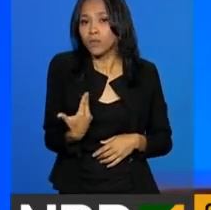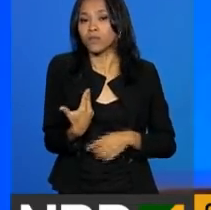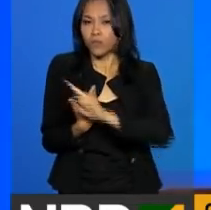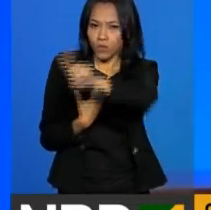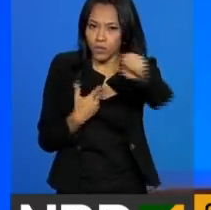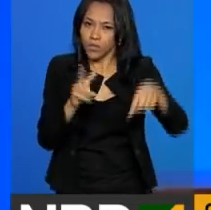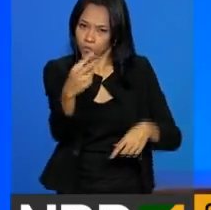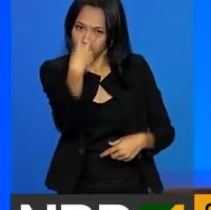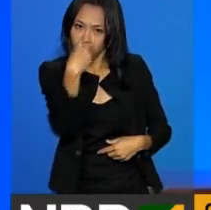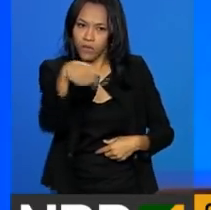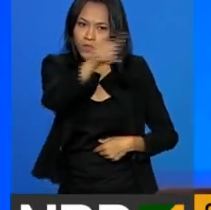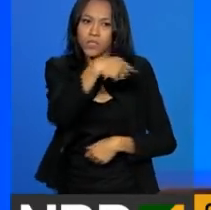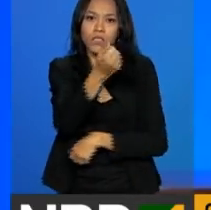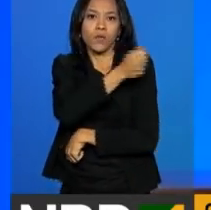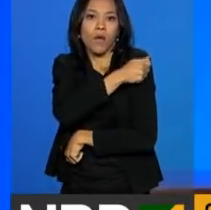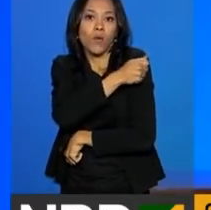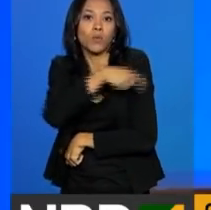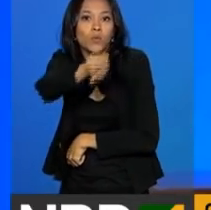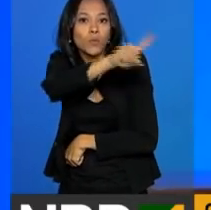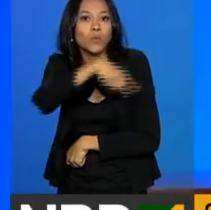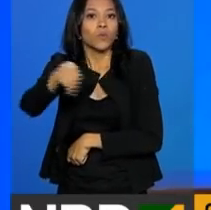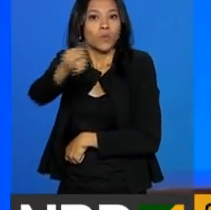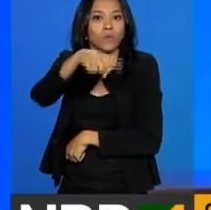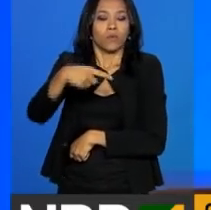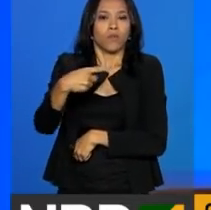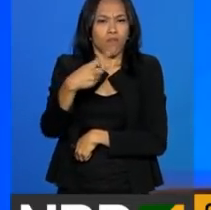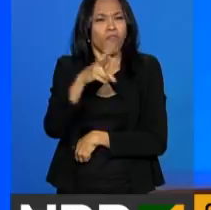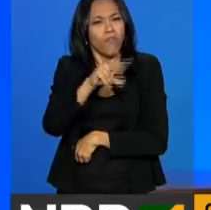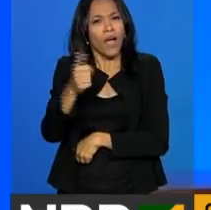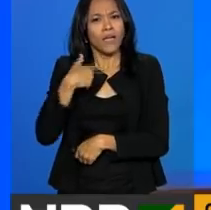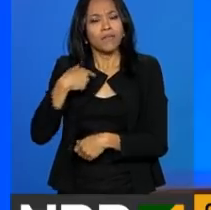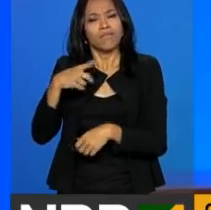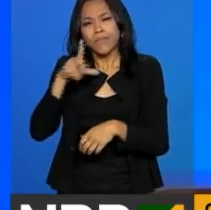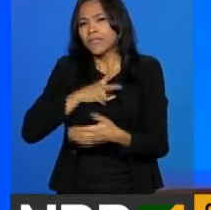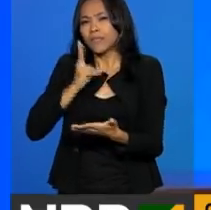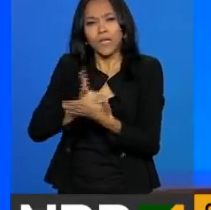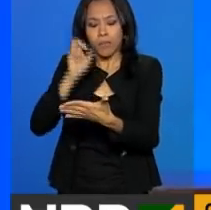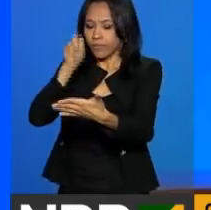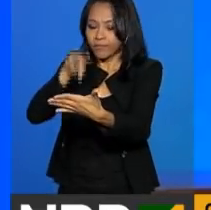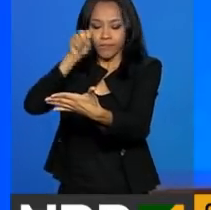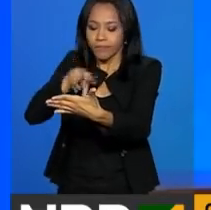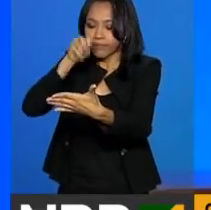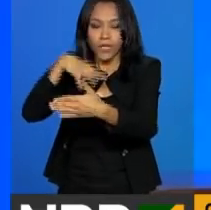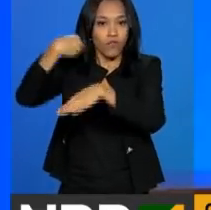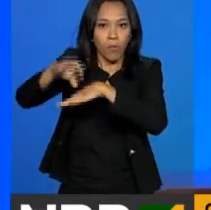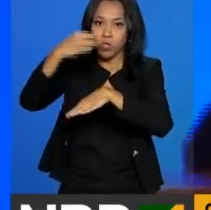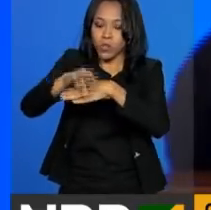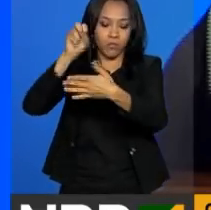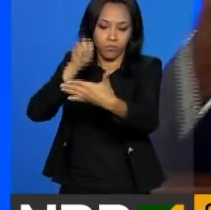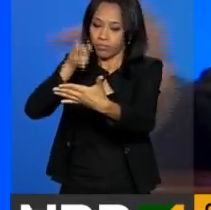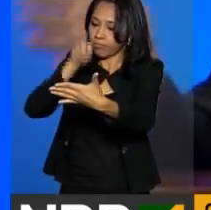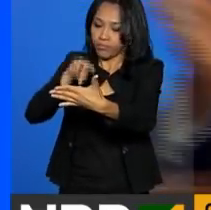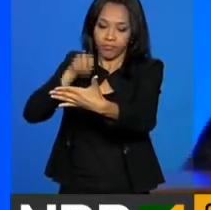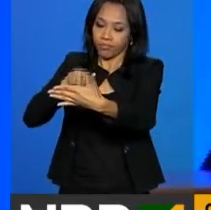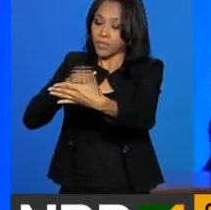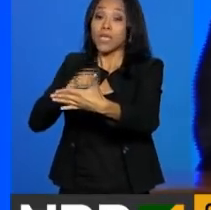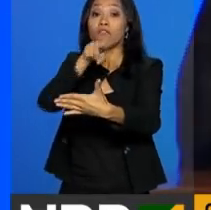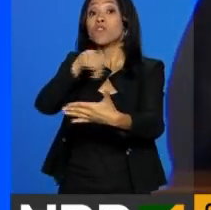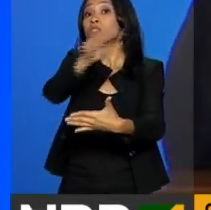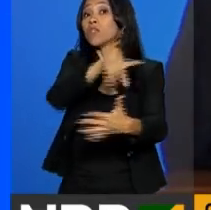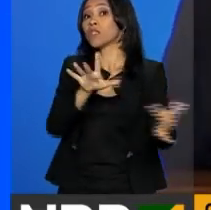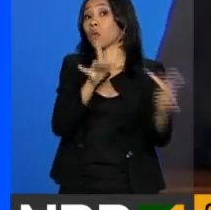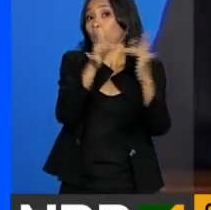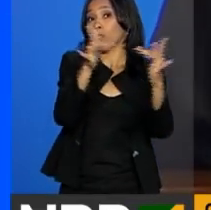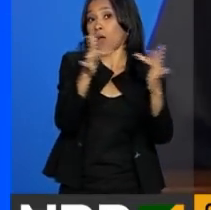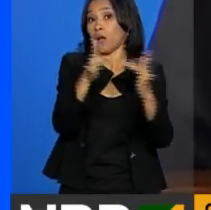senhores e senhoras que são alunos vão cruzar todo momento os estados e quando tiverem contato nas relações internacionais